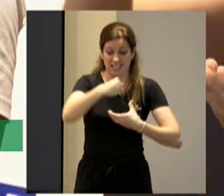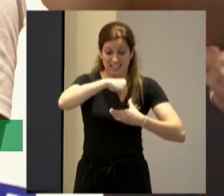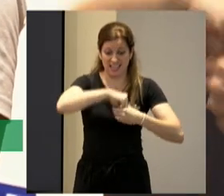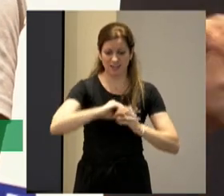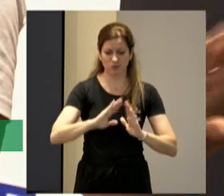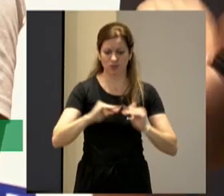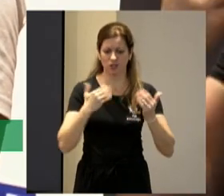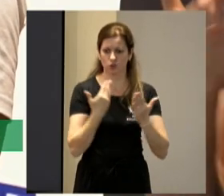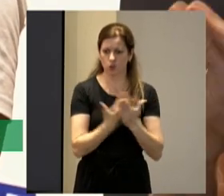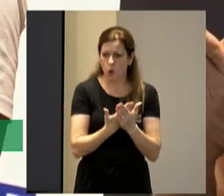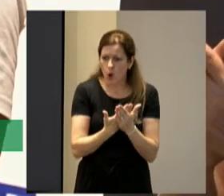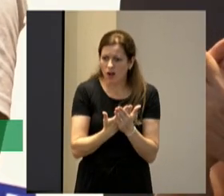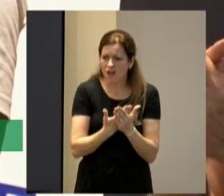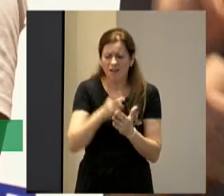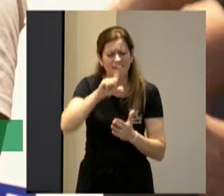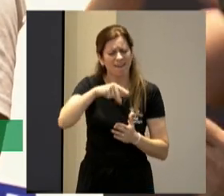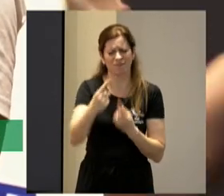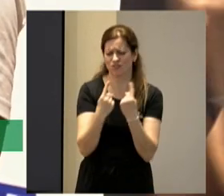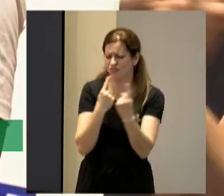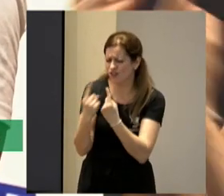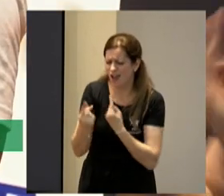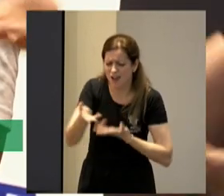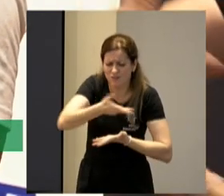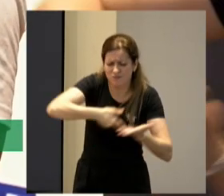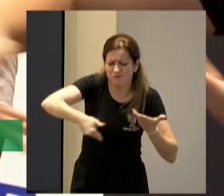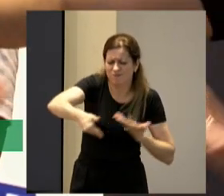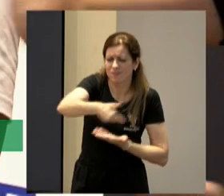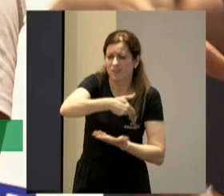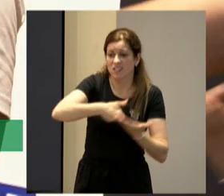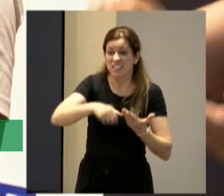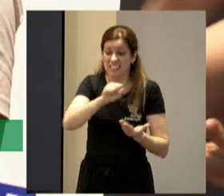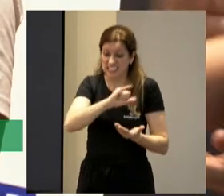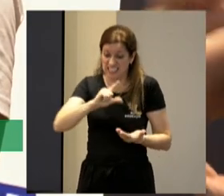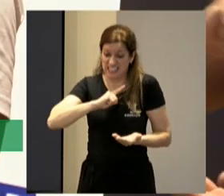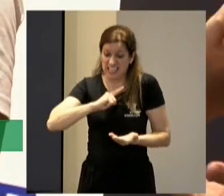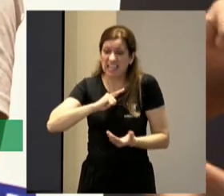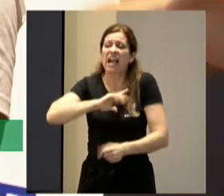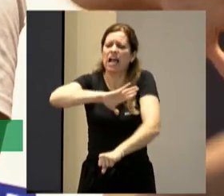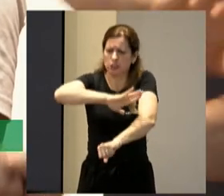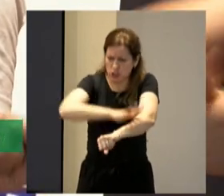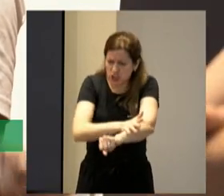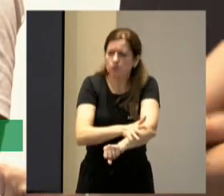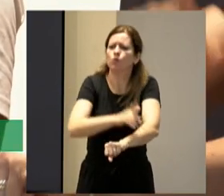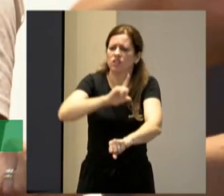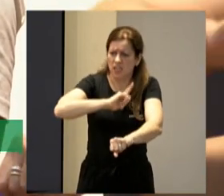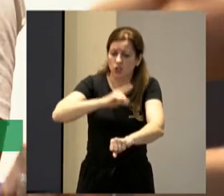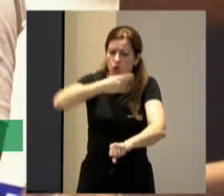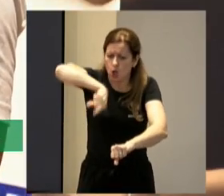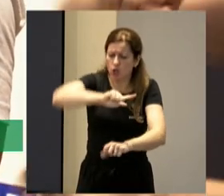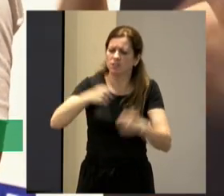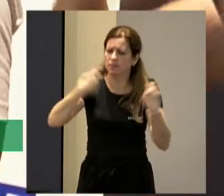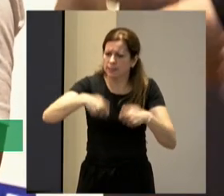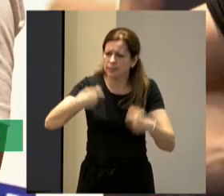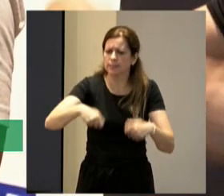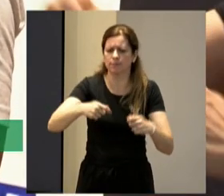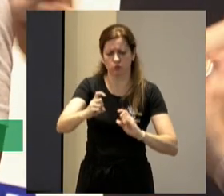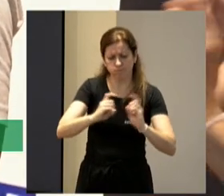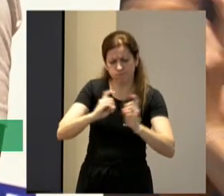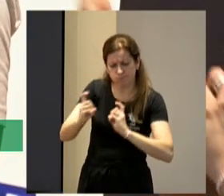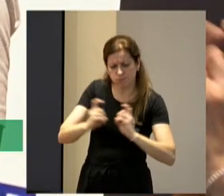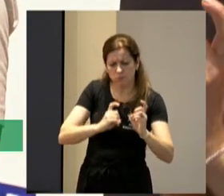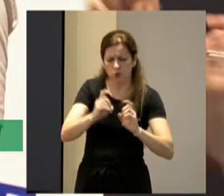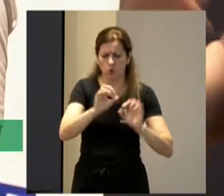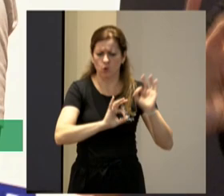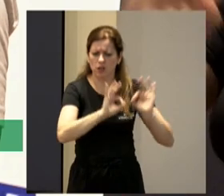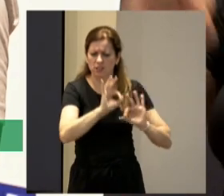se existe racismo na sociedade, se ele também está presente na escola, nós precisamos reorganizar o que nós estamos